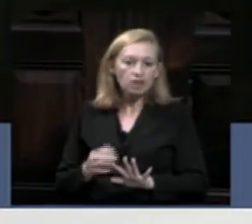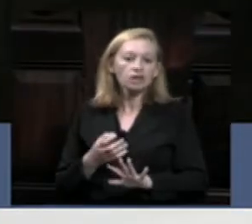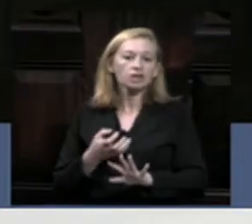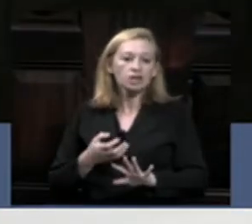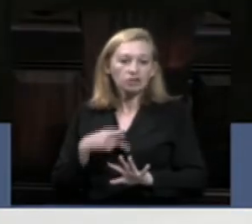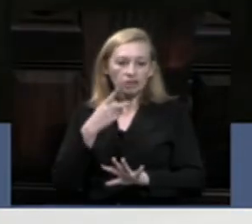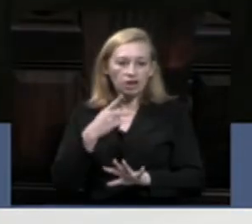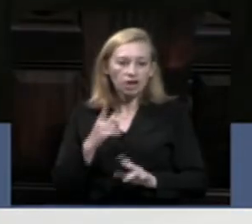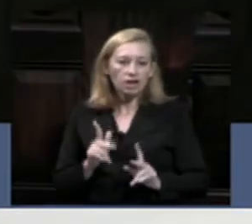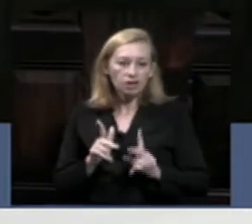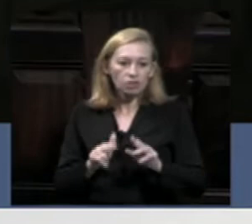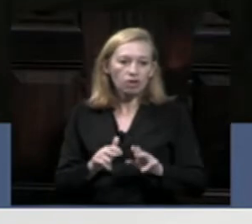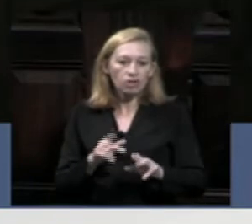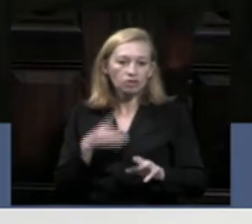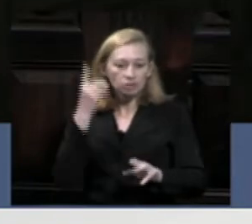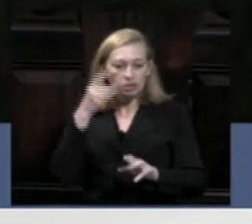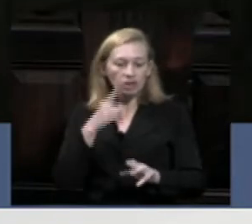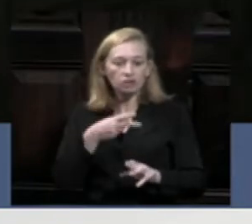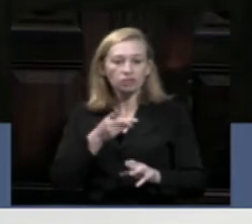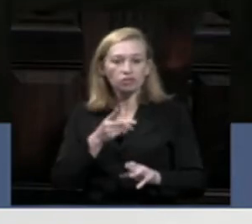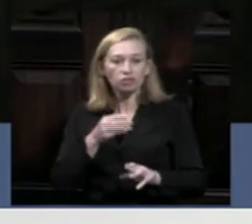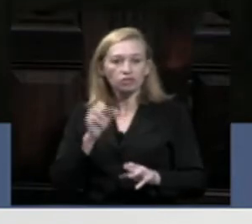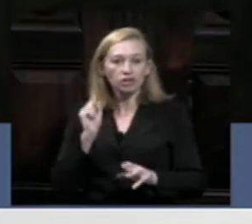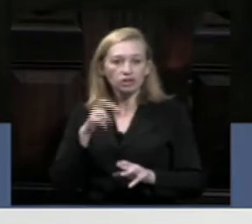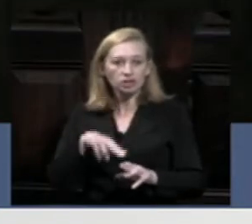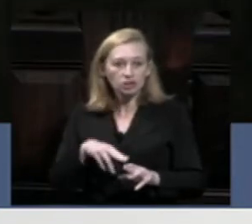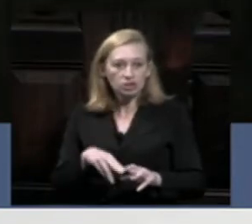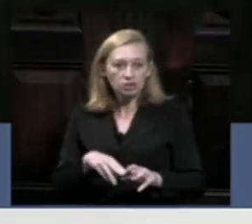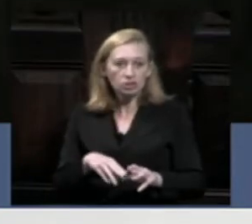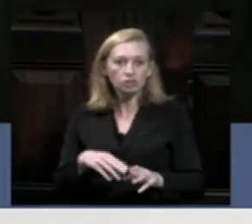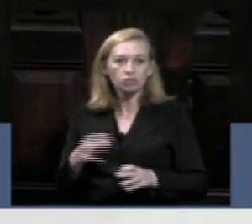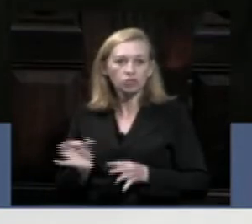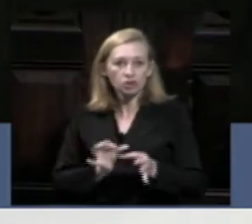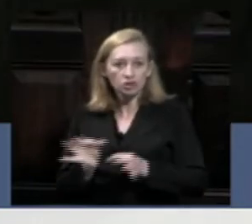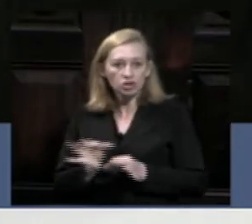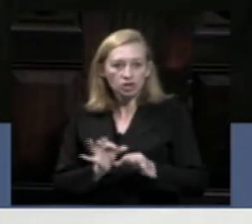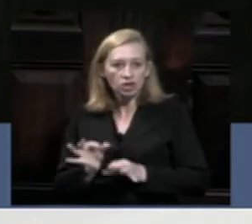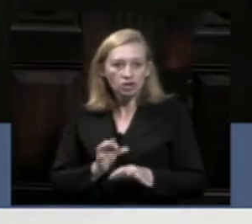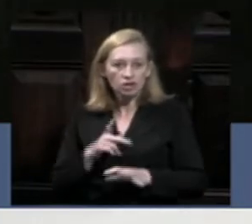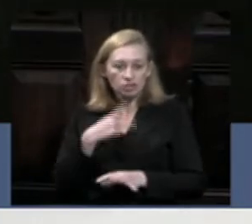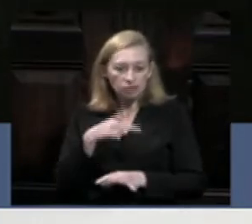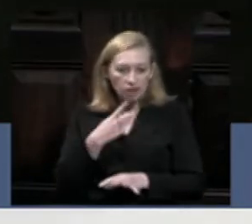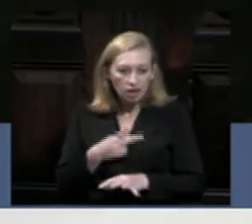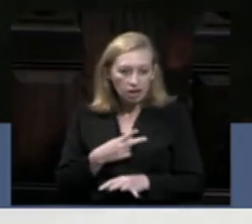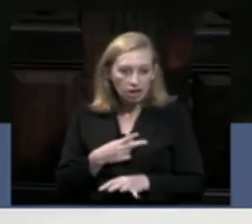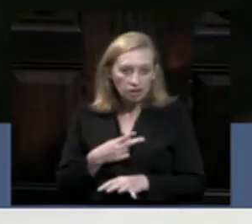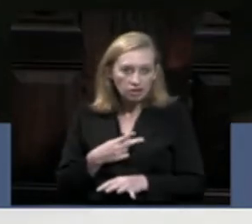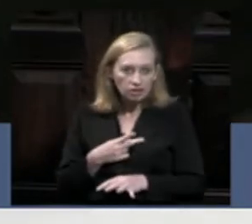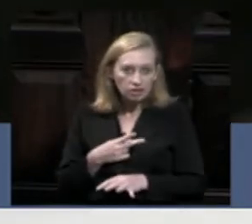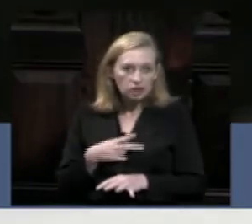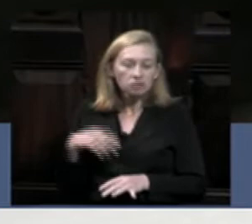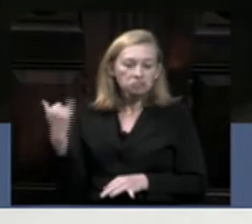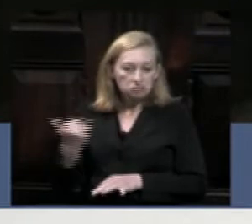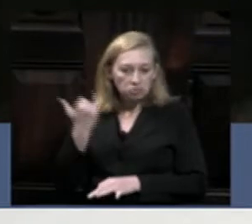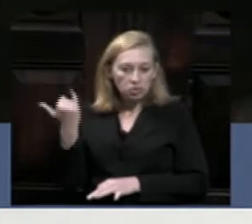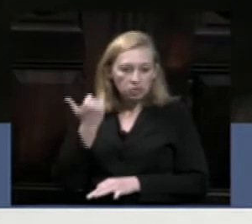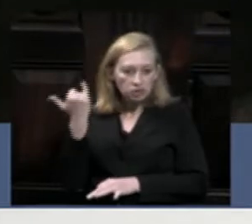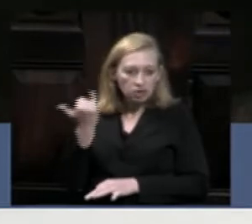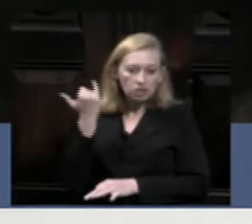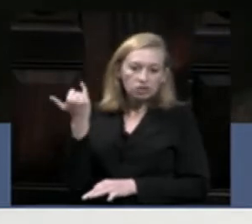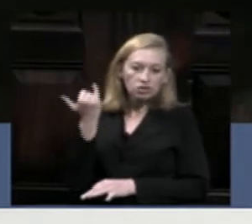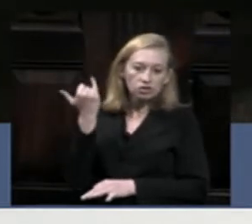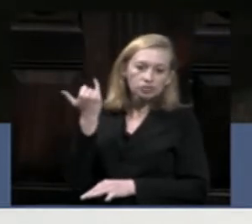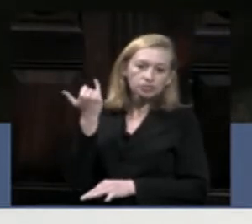disse o deputado Anderson, agradecê-lo pela colaboração nesse projeto e dizer que é um momento de fato muito importante, deputado doutor